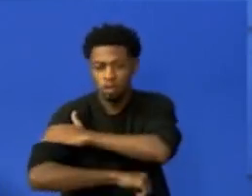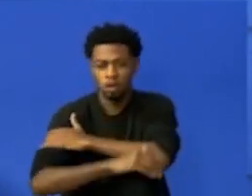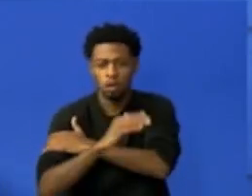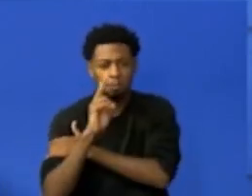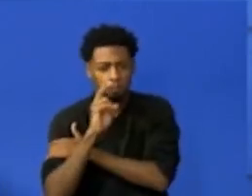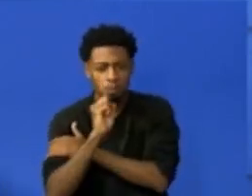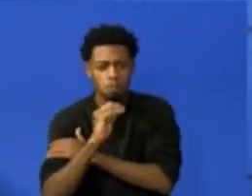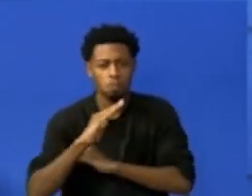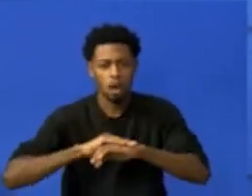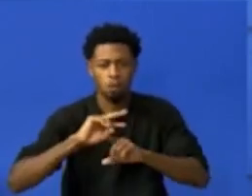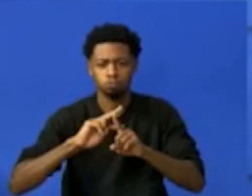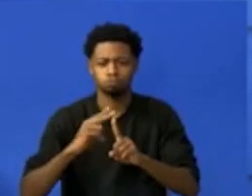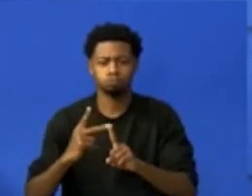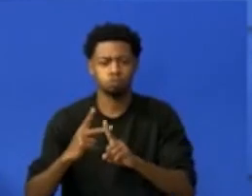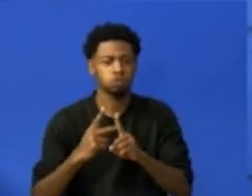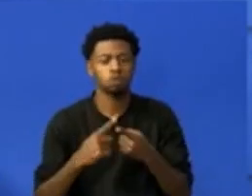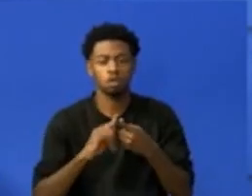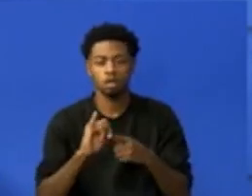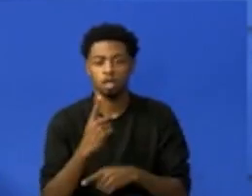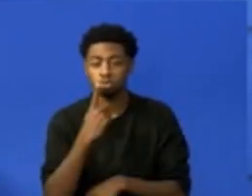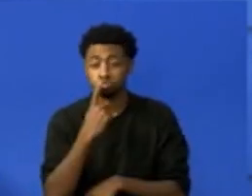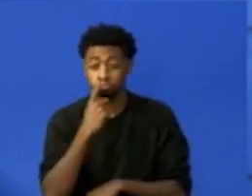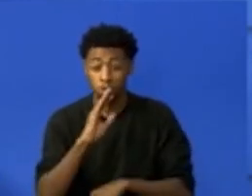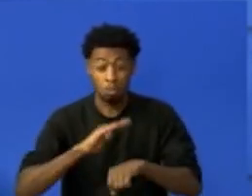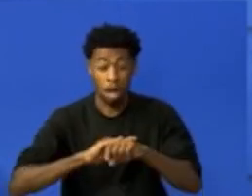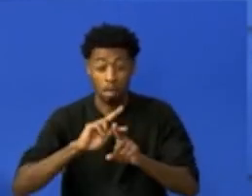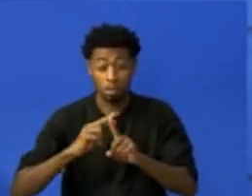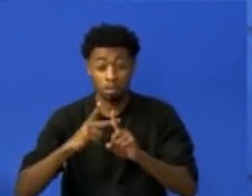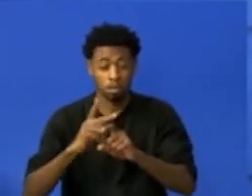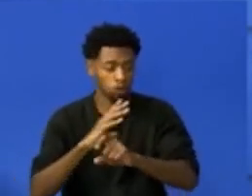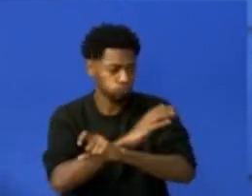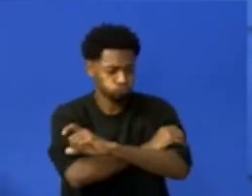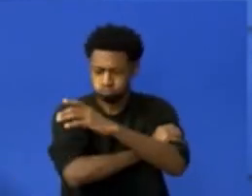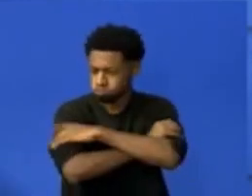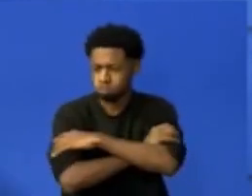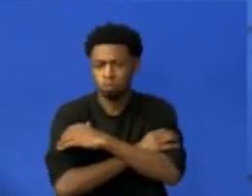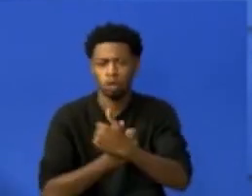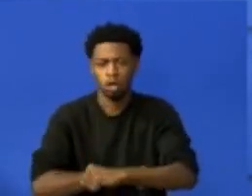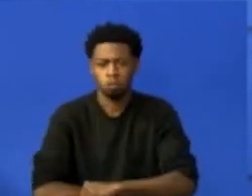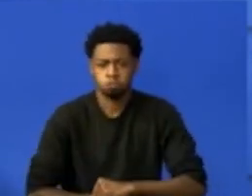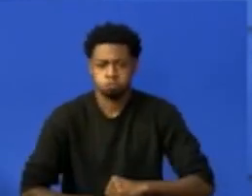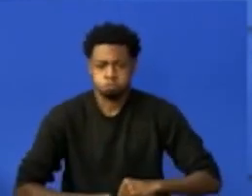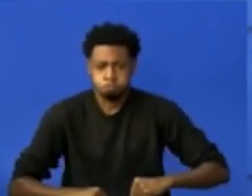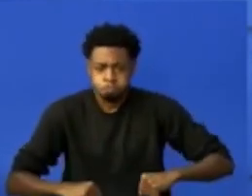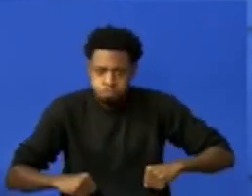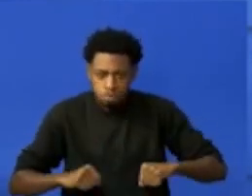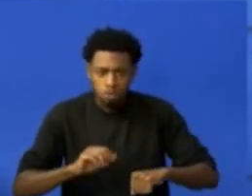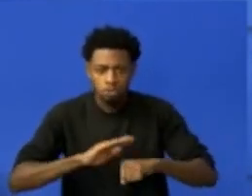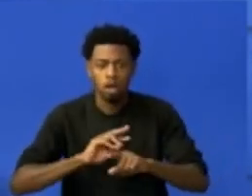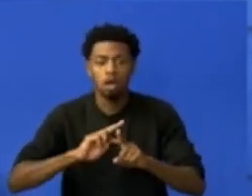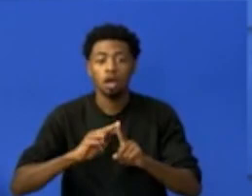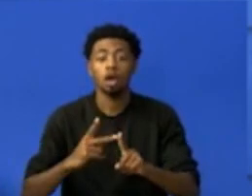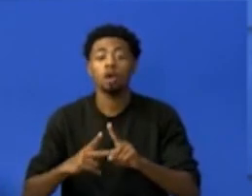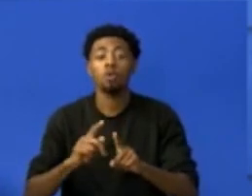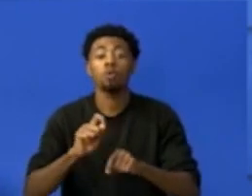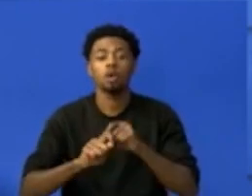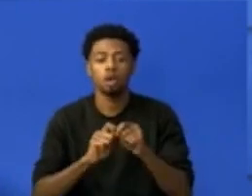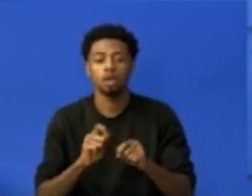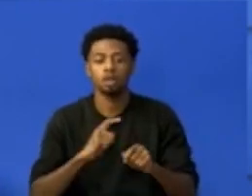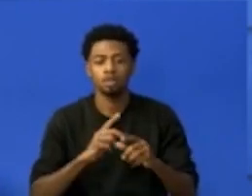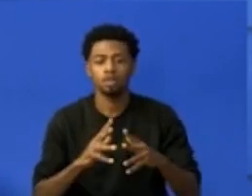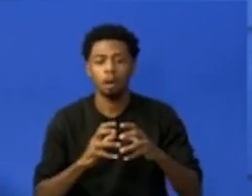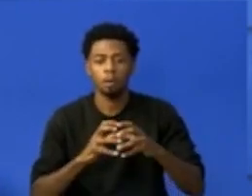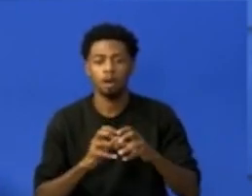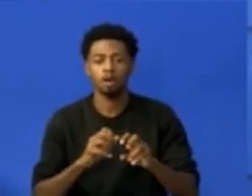sangue. E conforme mais sangue chega, mais lugar para esse sangue eu tenho que ter. Então eu tenho um aumento no número e no tamanho